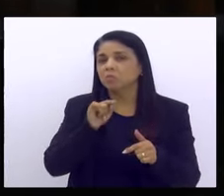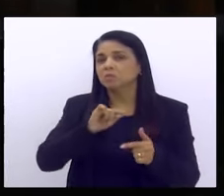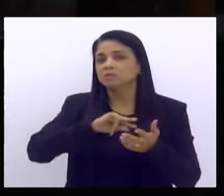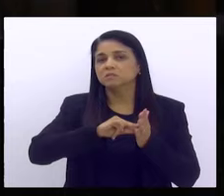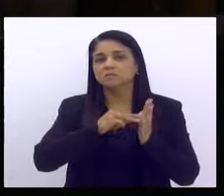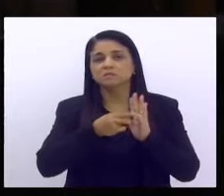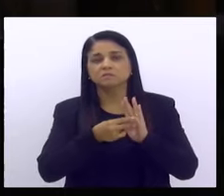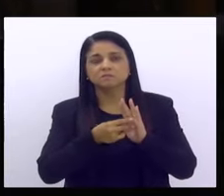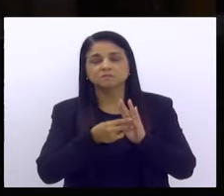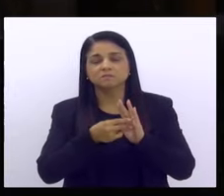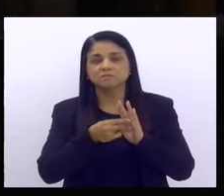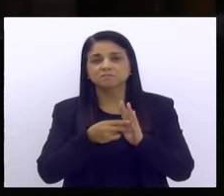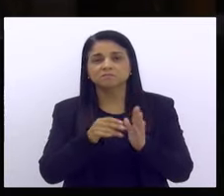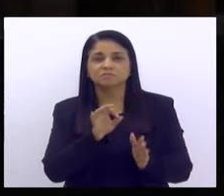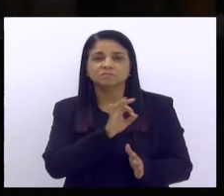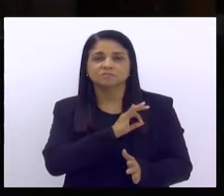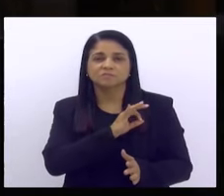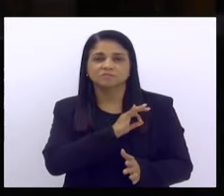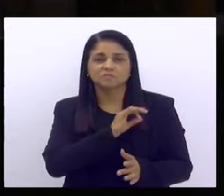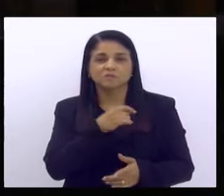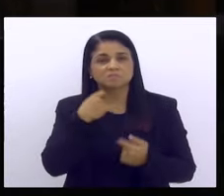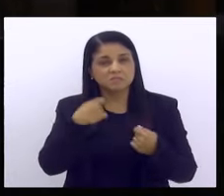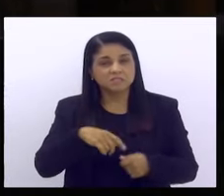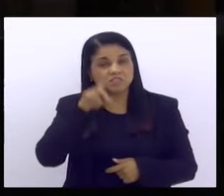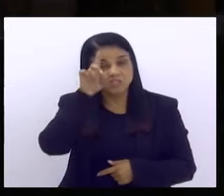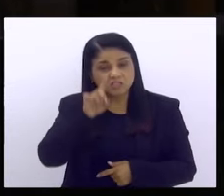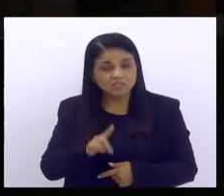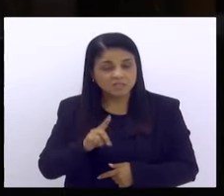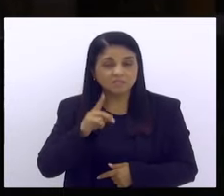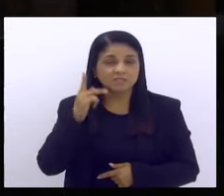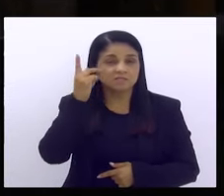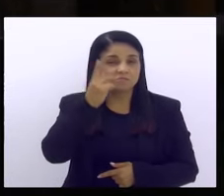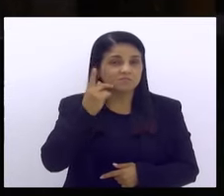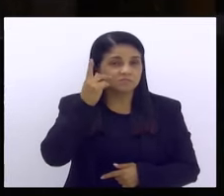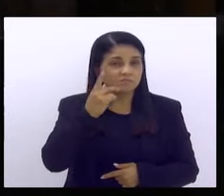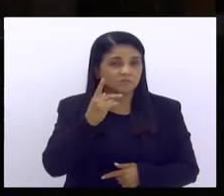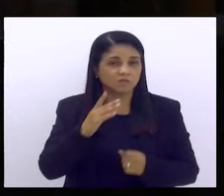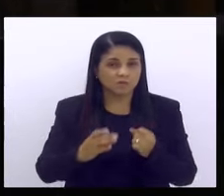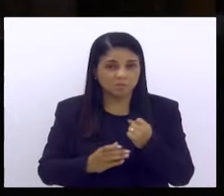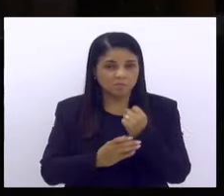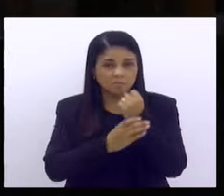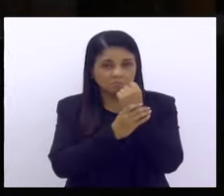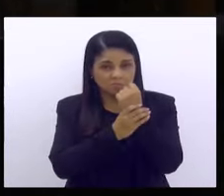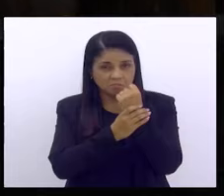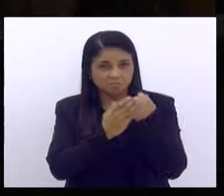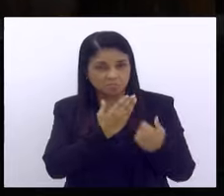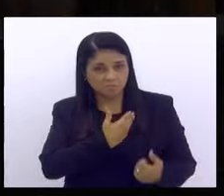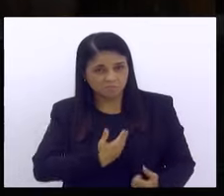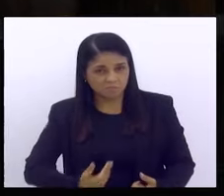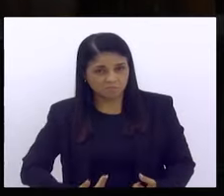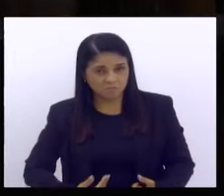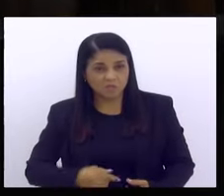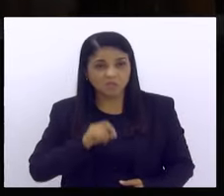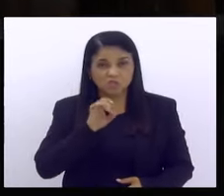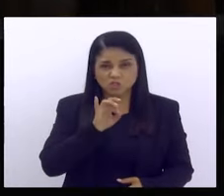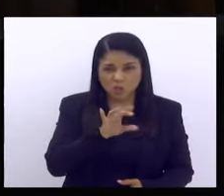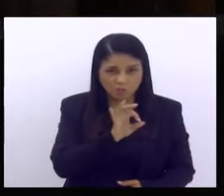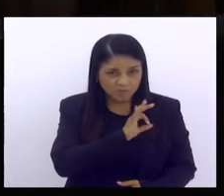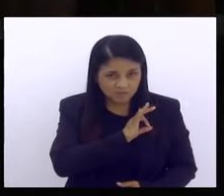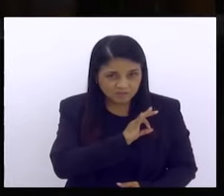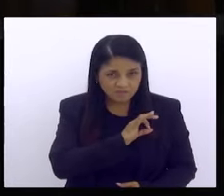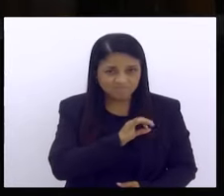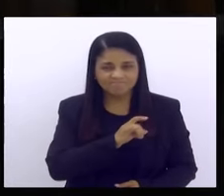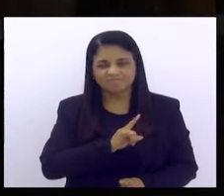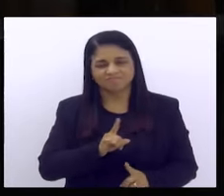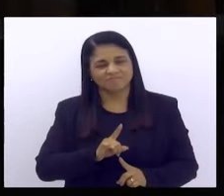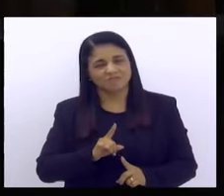ter dignidade para entender que política pública de segurança não se faz só com a polícia, não se